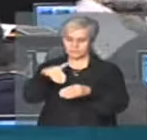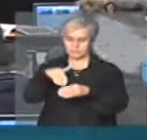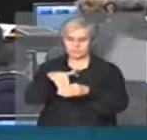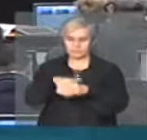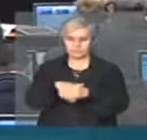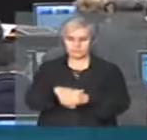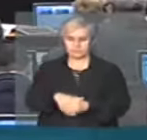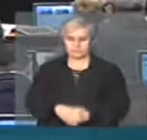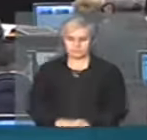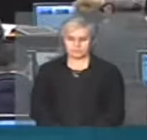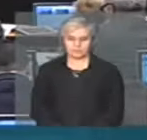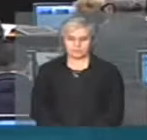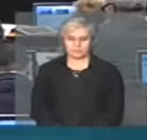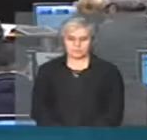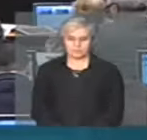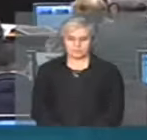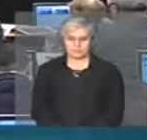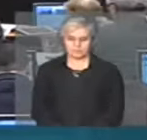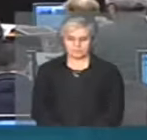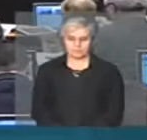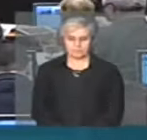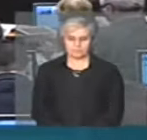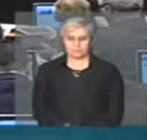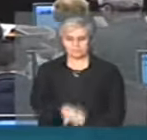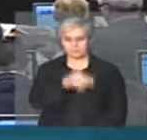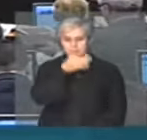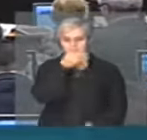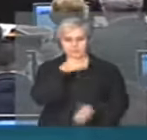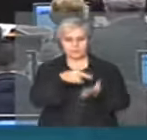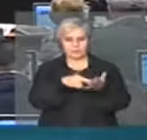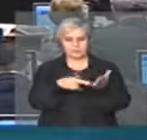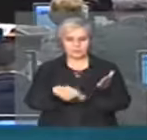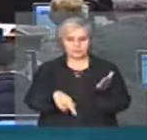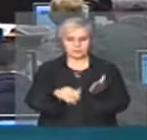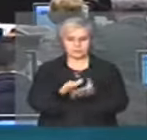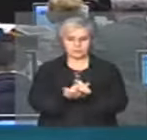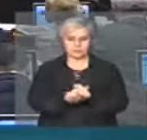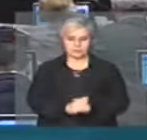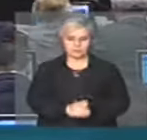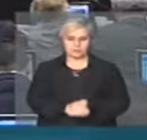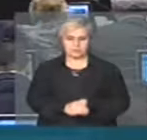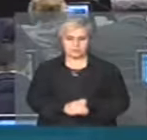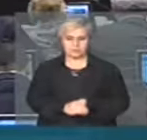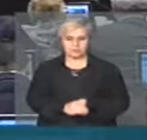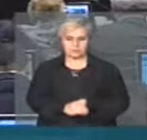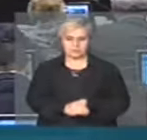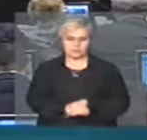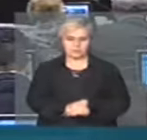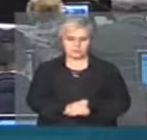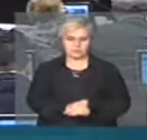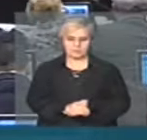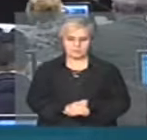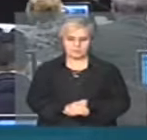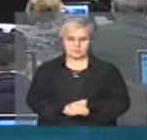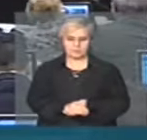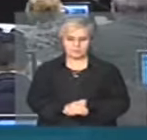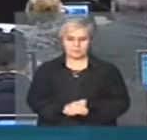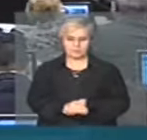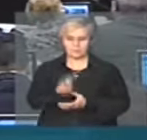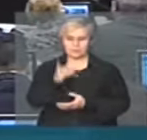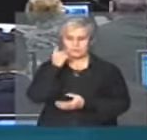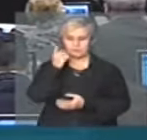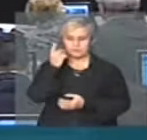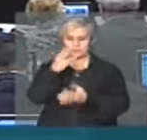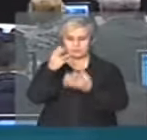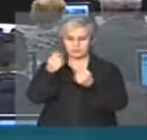votação. Senhor presidente. Em votação, o parecer do relator, os deputados e deputadas que aprovam o parecer do relator permaneçam como se